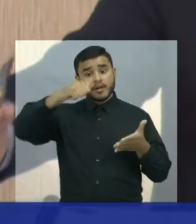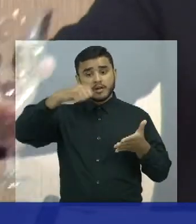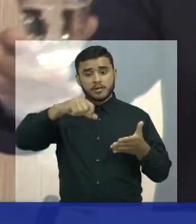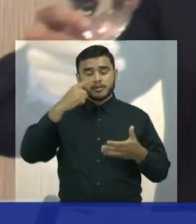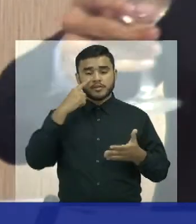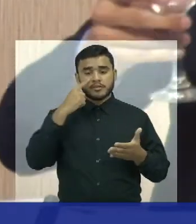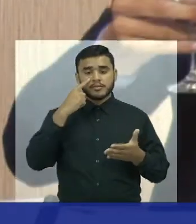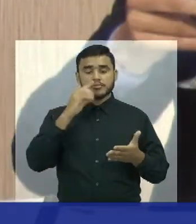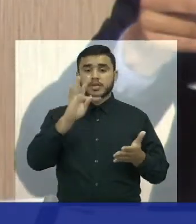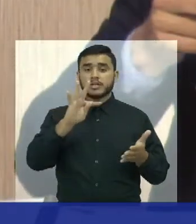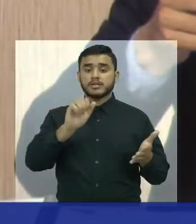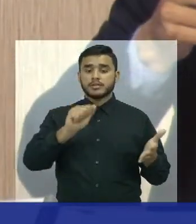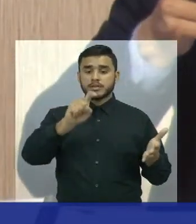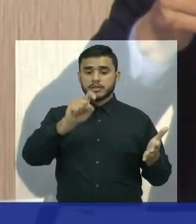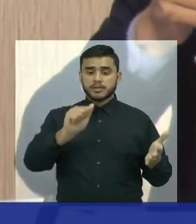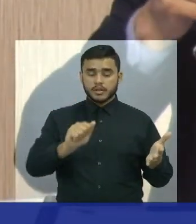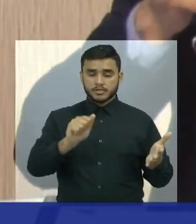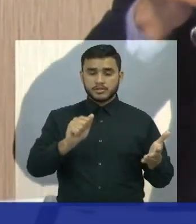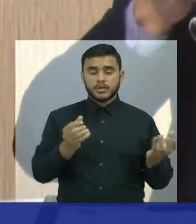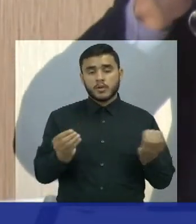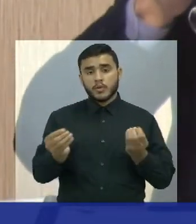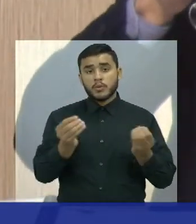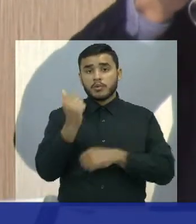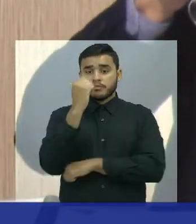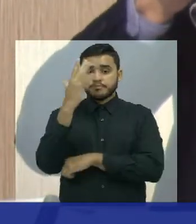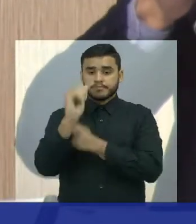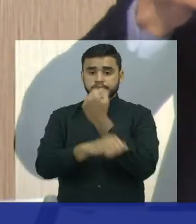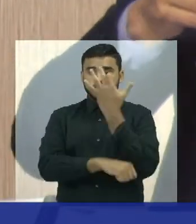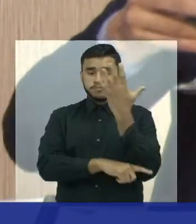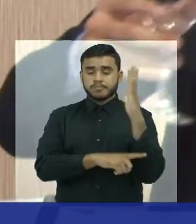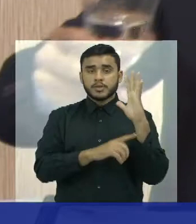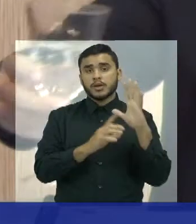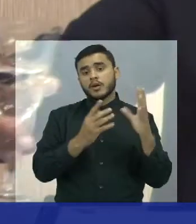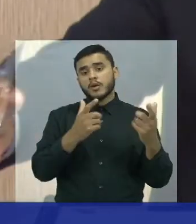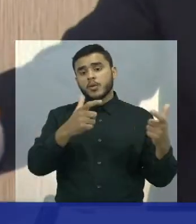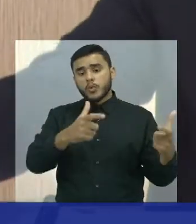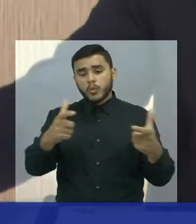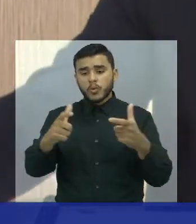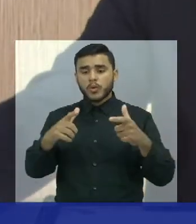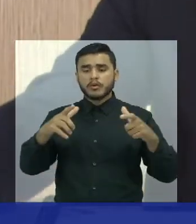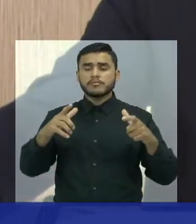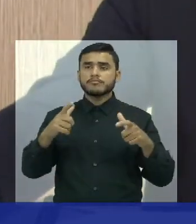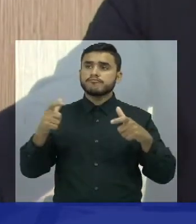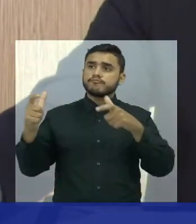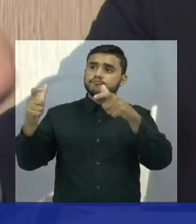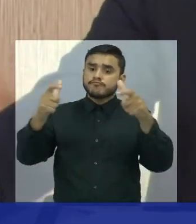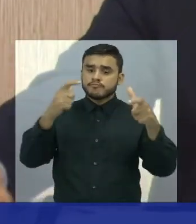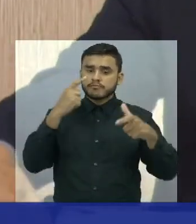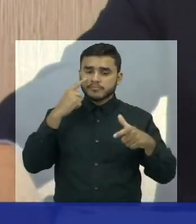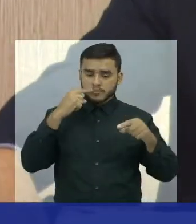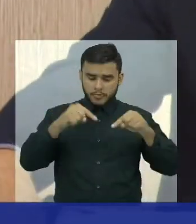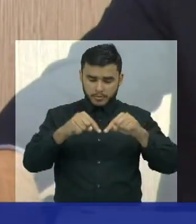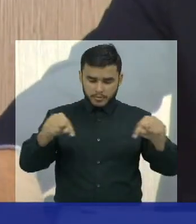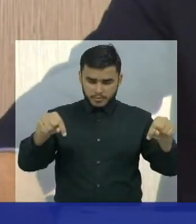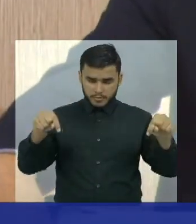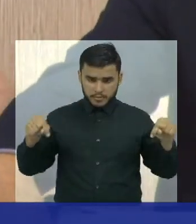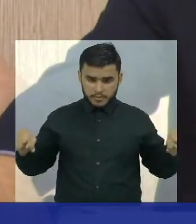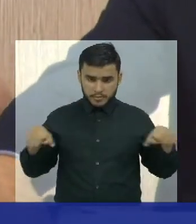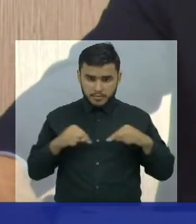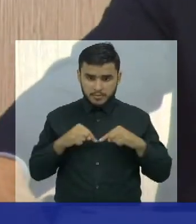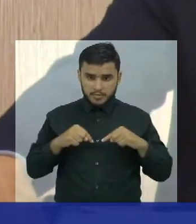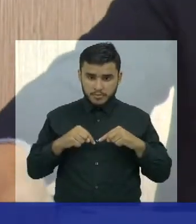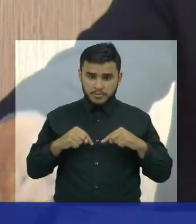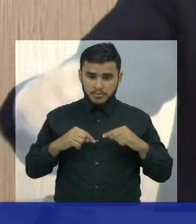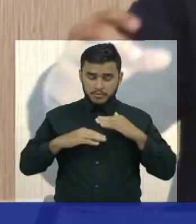de permeabilidade, ou seja, você tem que deixar uma porcentagem do seu terreno sem